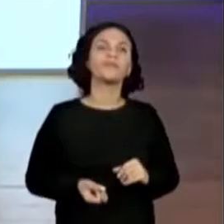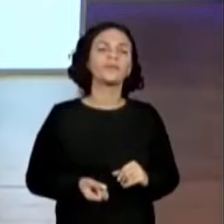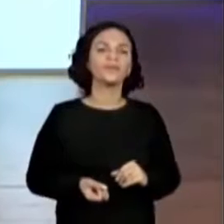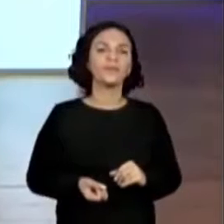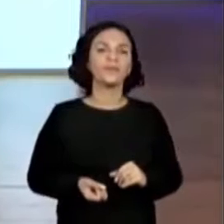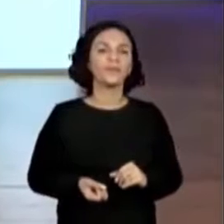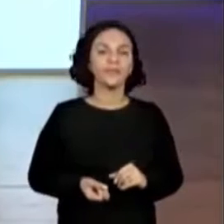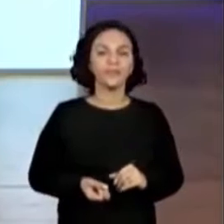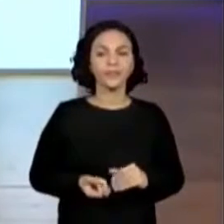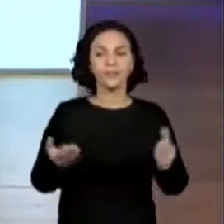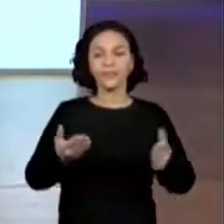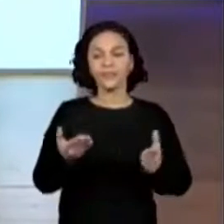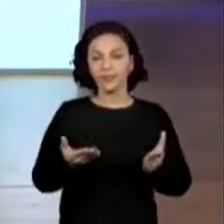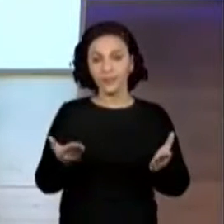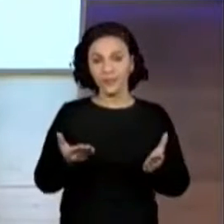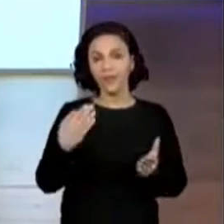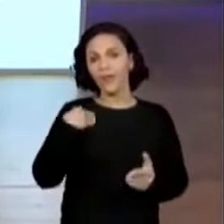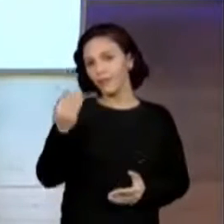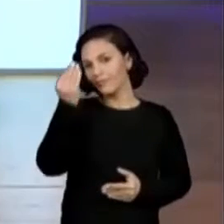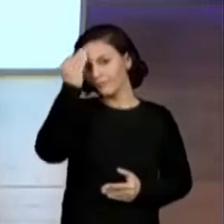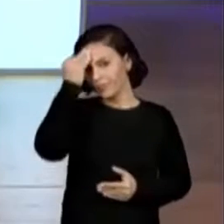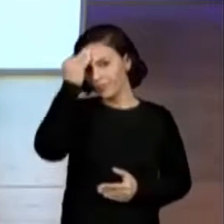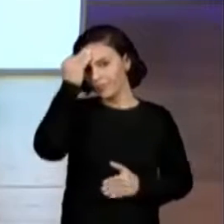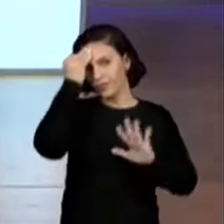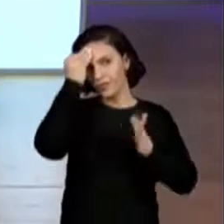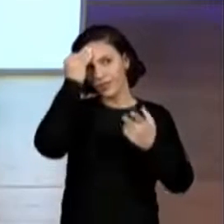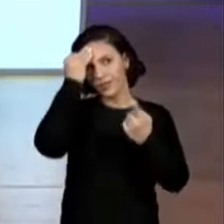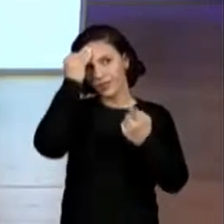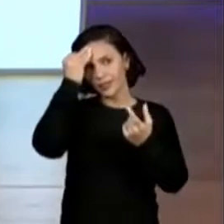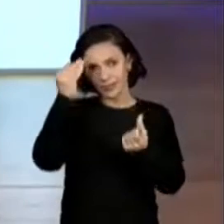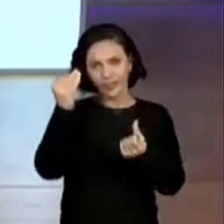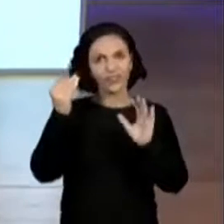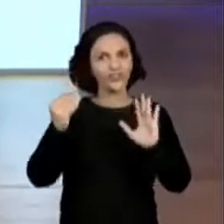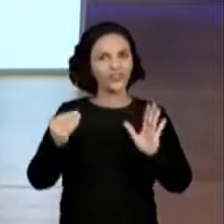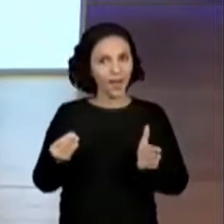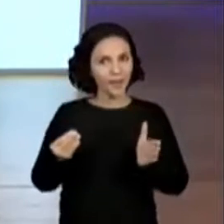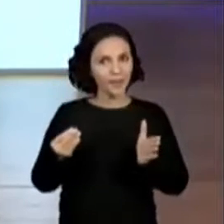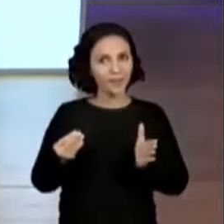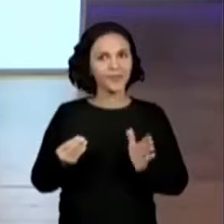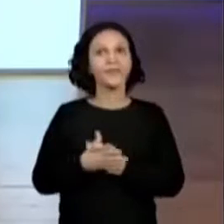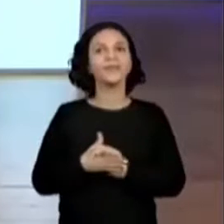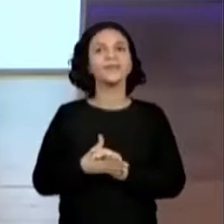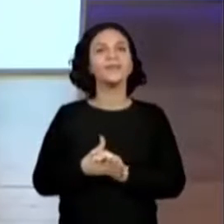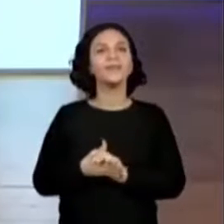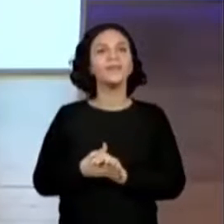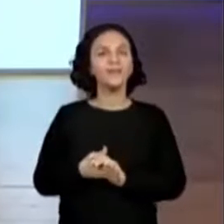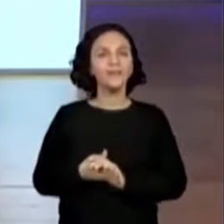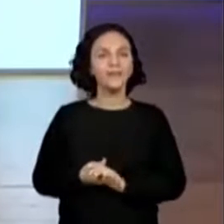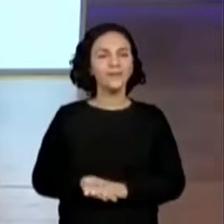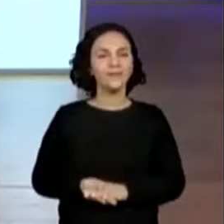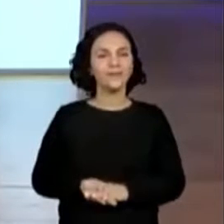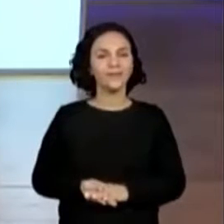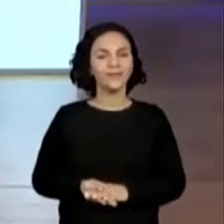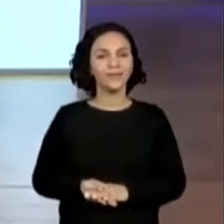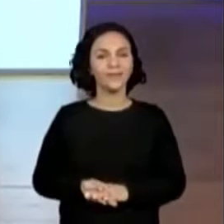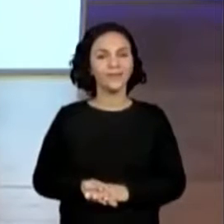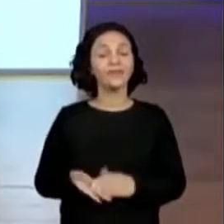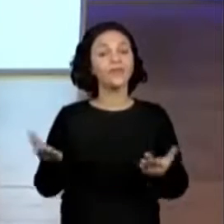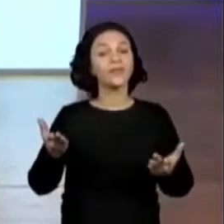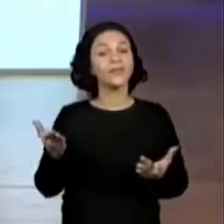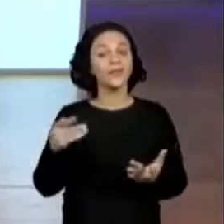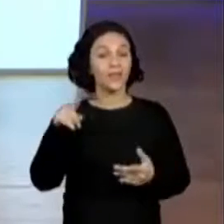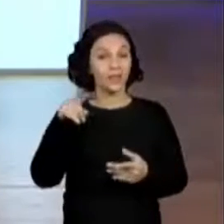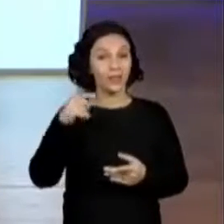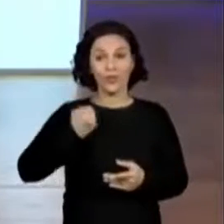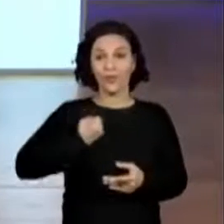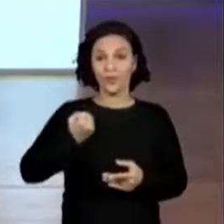aqui. 16 guardadinho, que nem eles estão colocando lá pra gente, guarda o 16, mas aqui no quadro